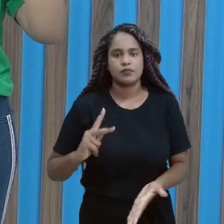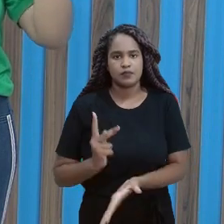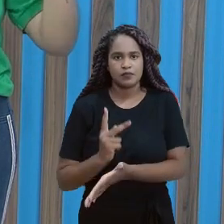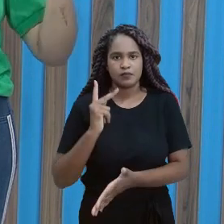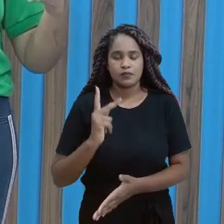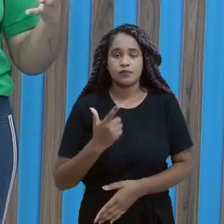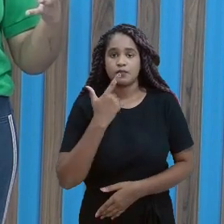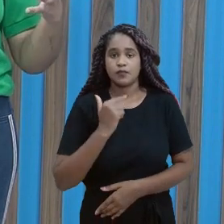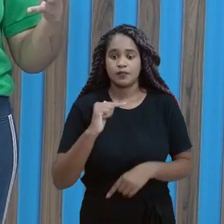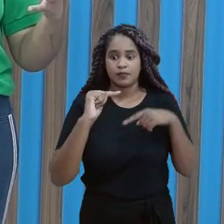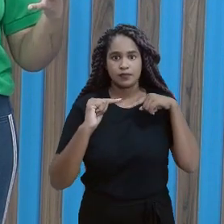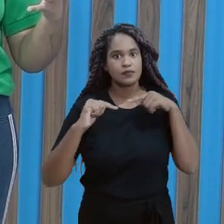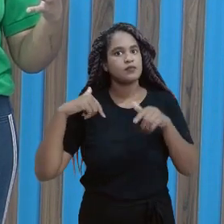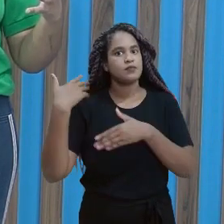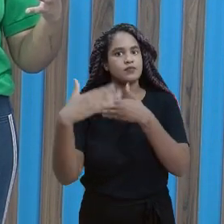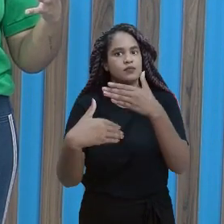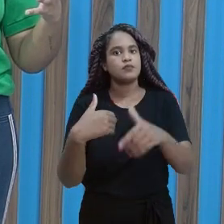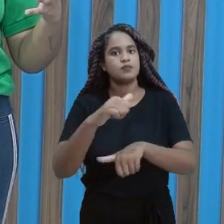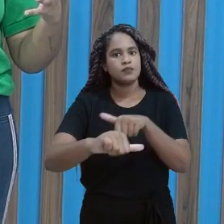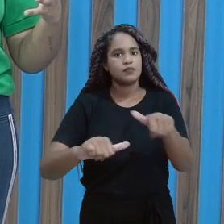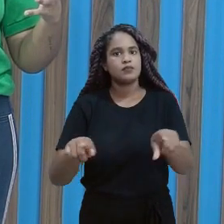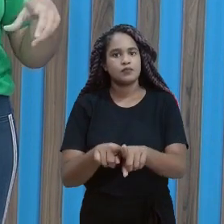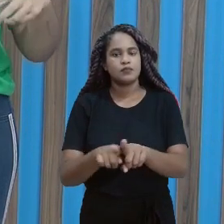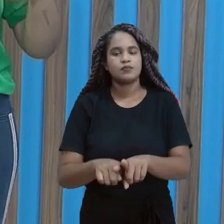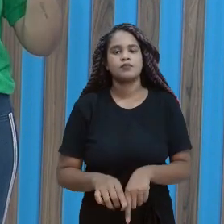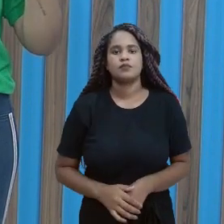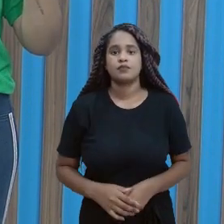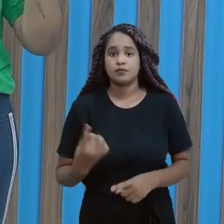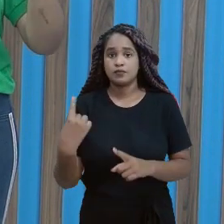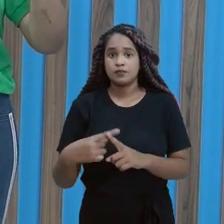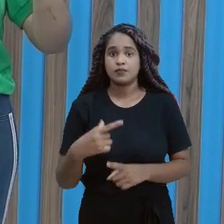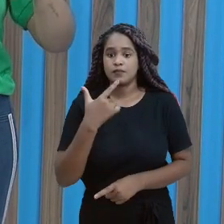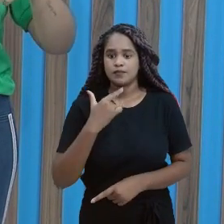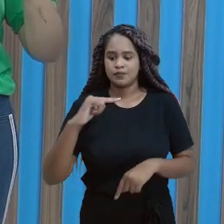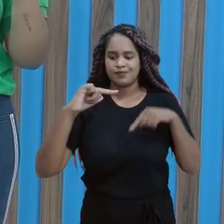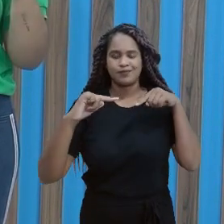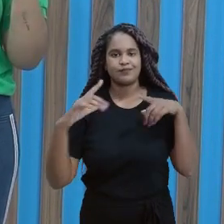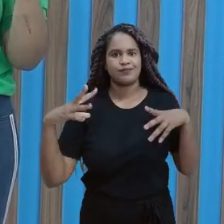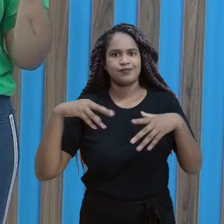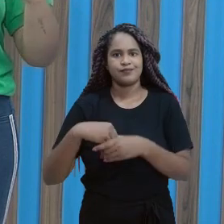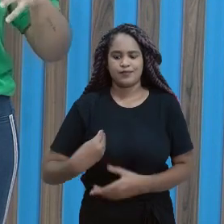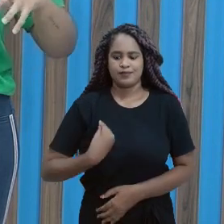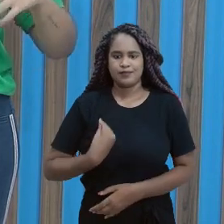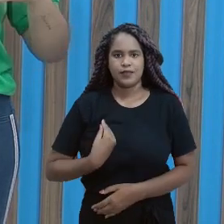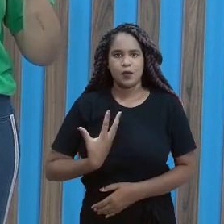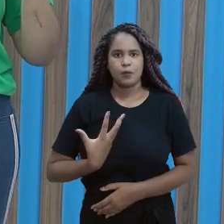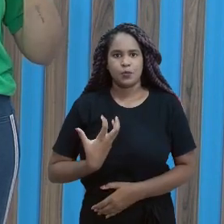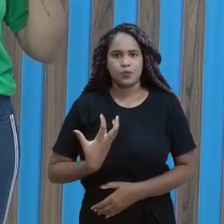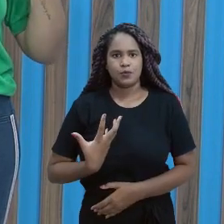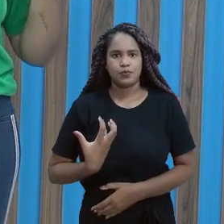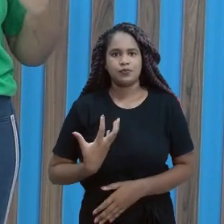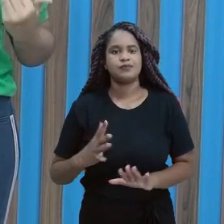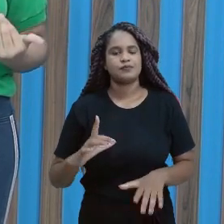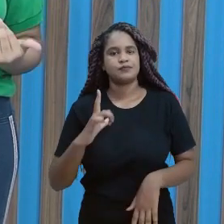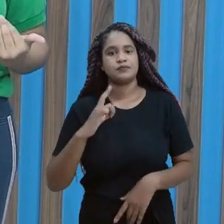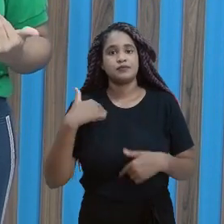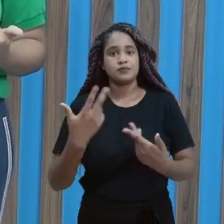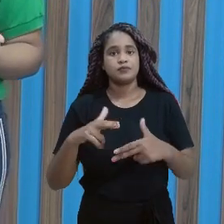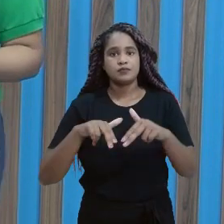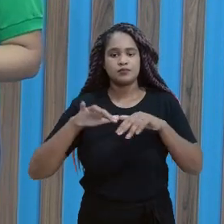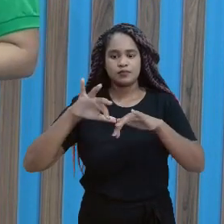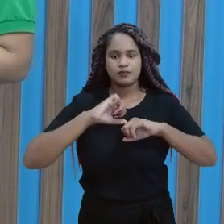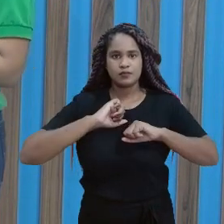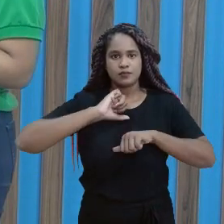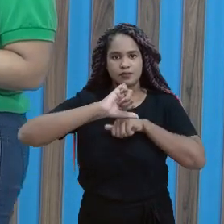E a língua se modifica também numa esfera maior, porque a língua está viva, minha gente, está pulsante. Sendo assim, ela absorve as